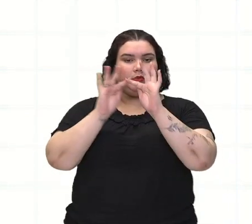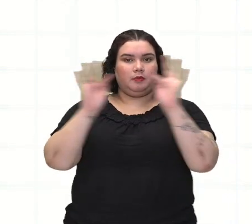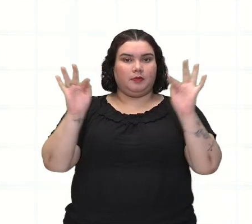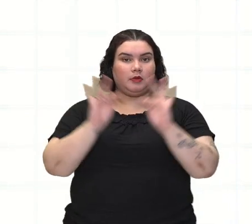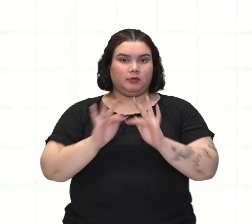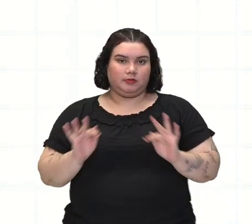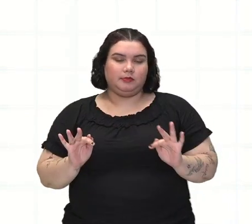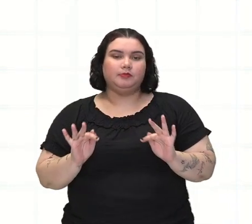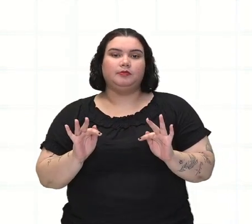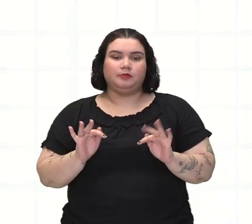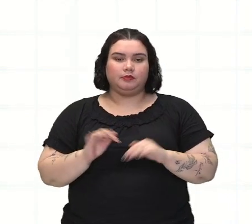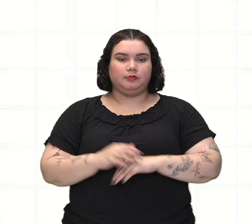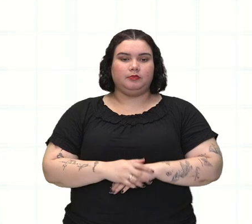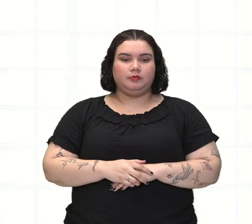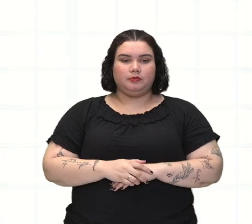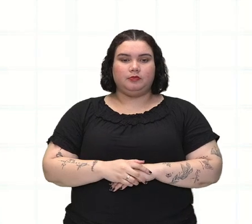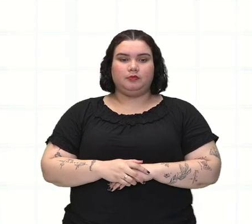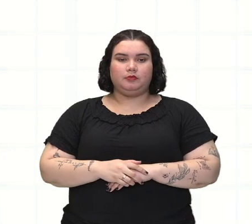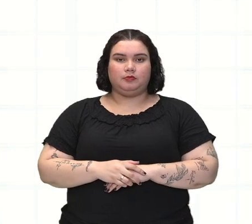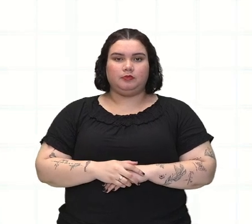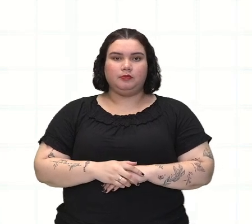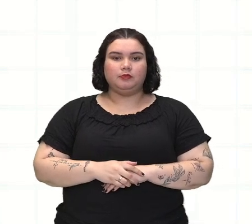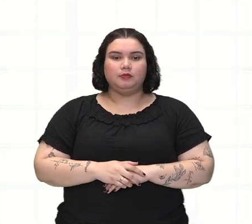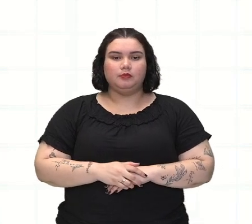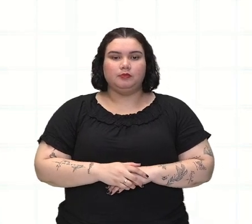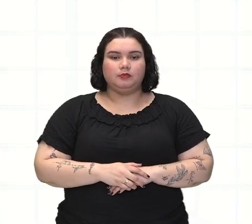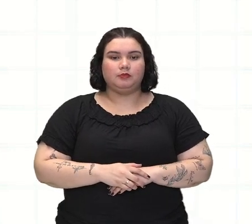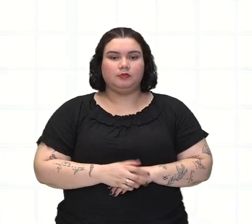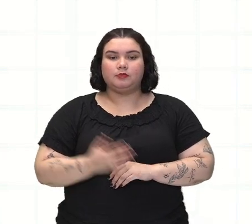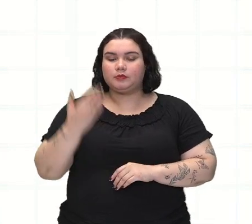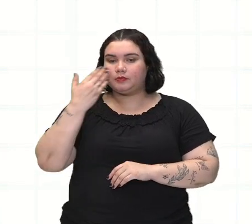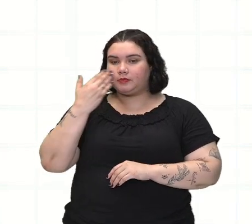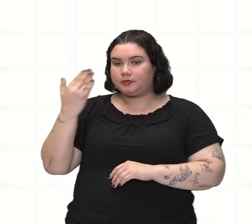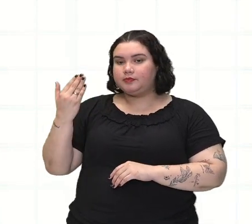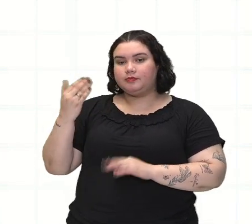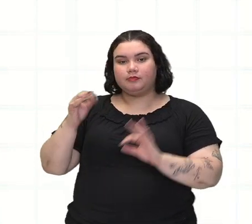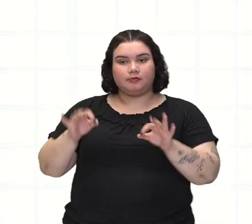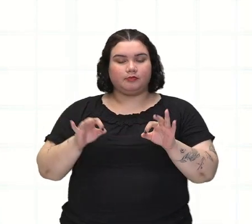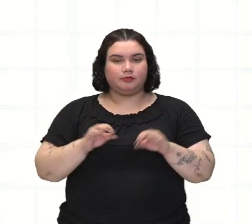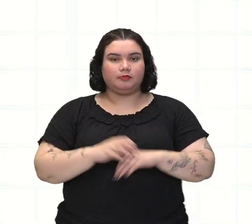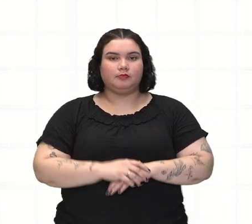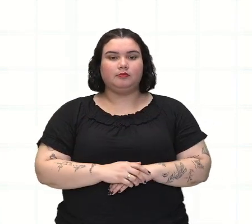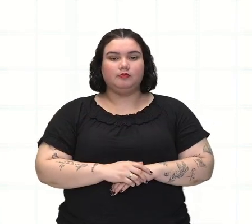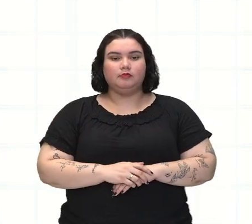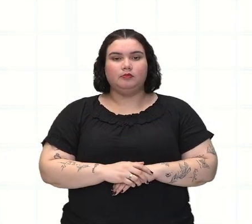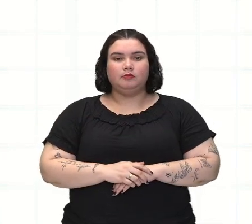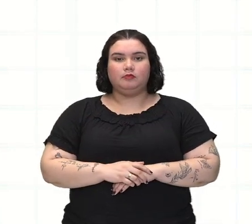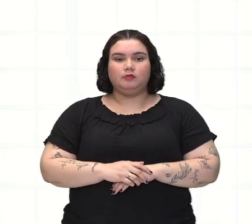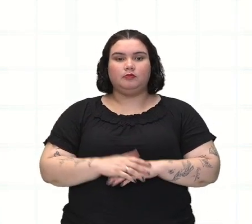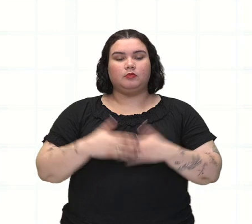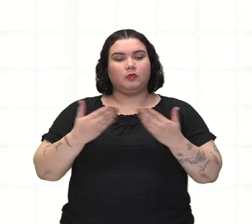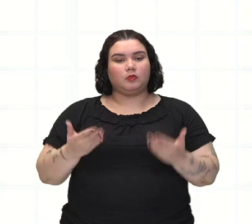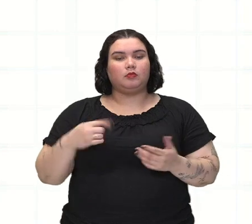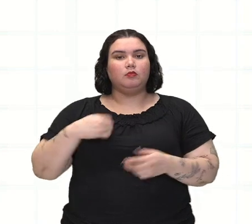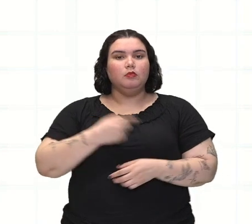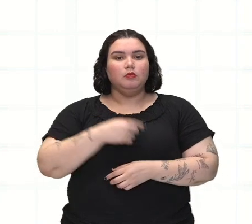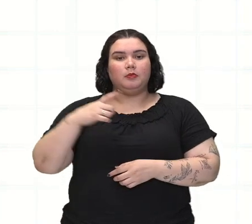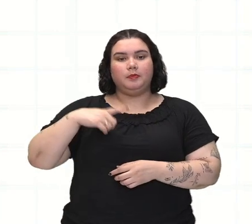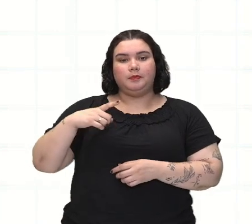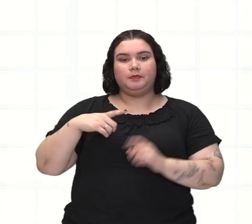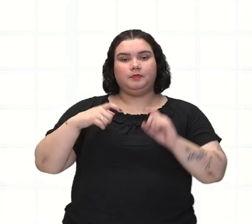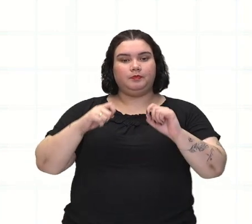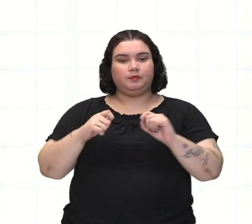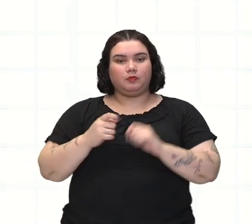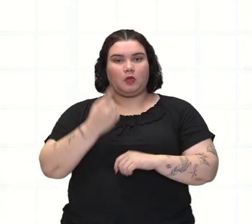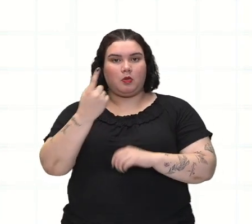verbal, terminou o conteúdo, certinho? Por nós termos aqui uma